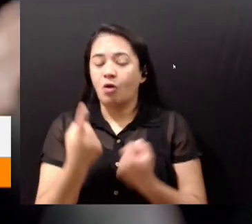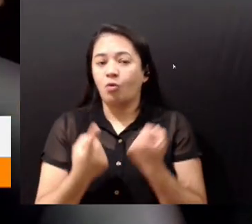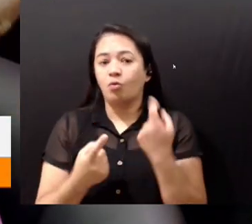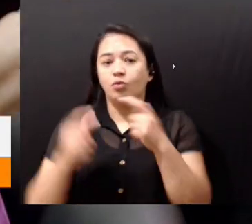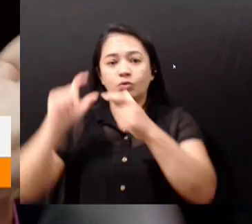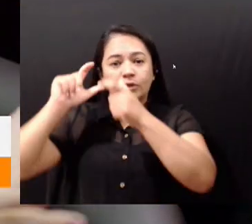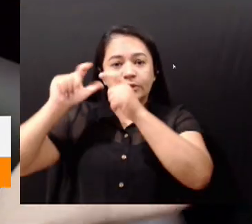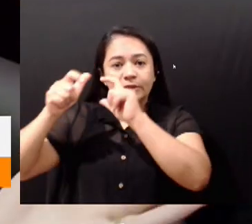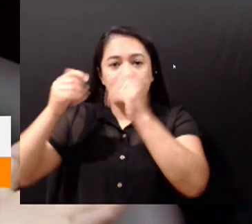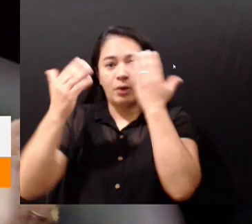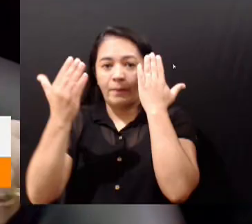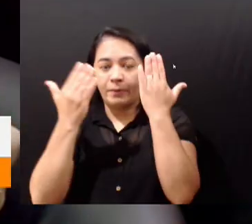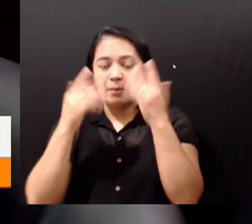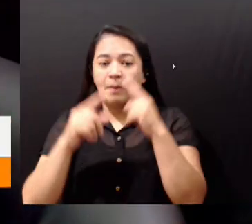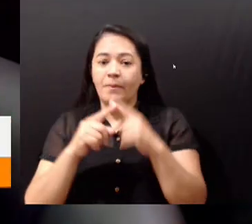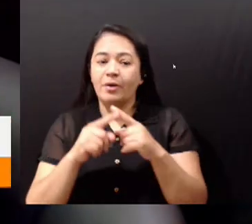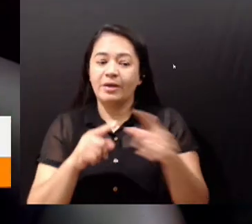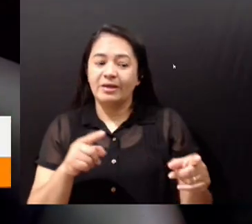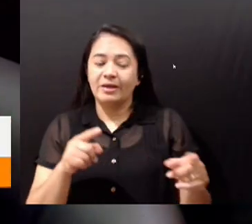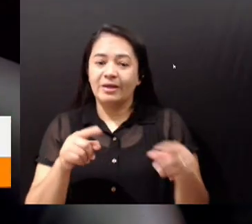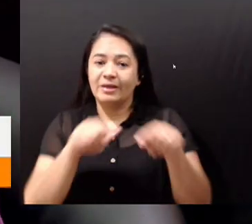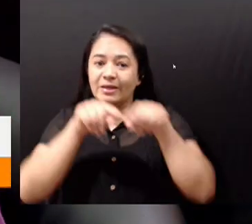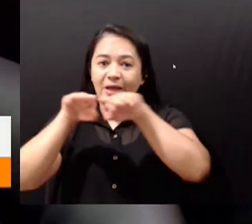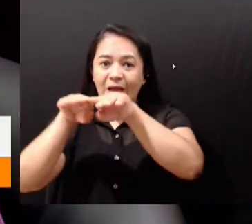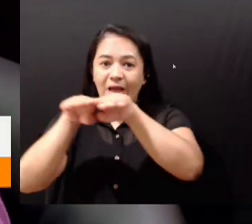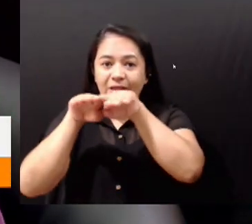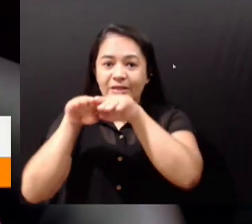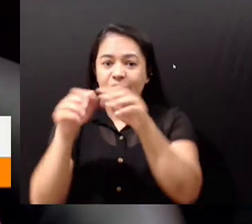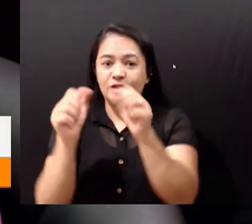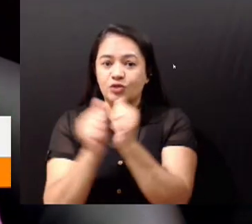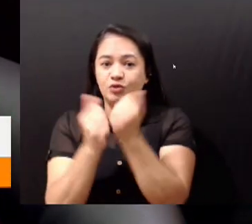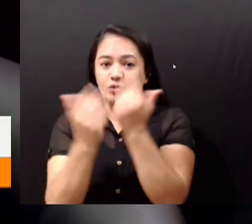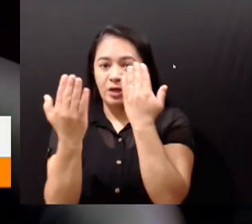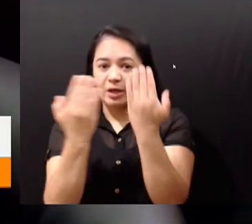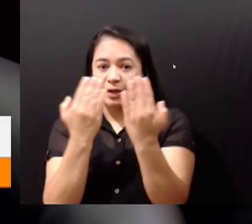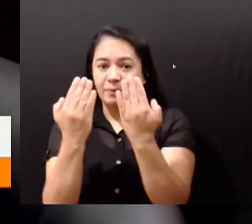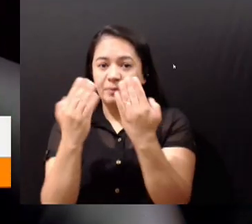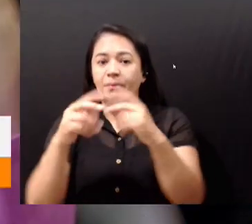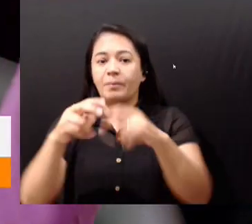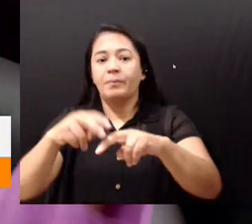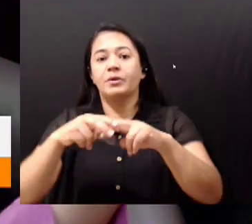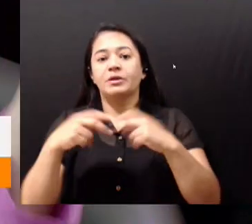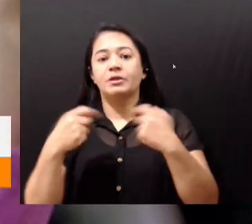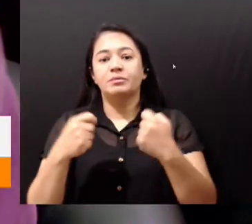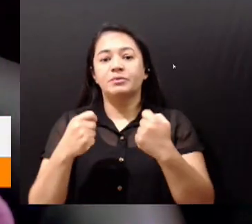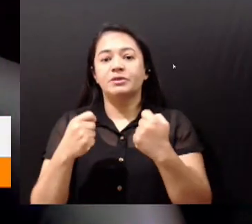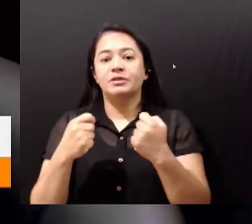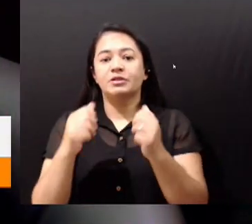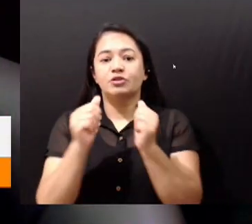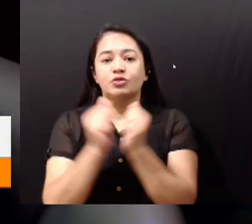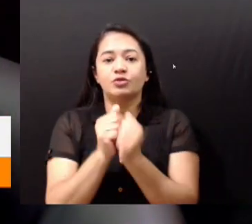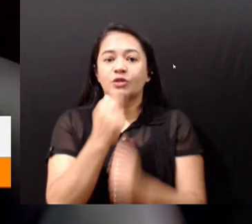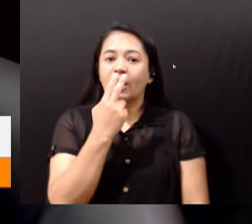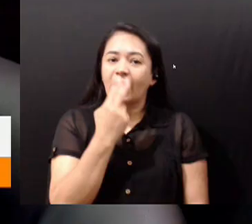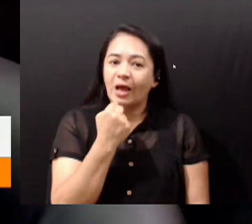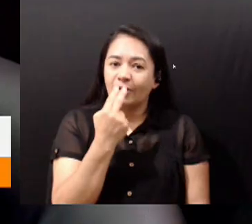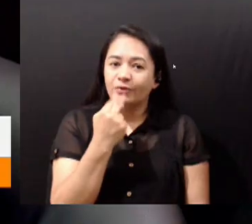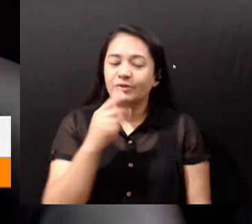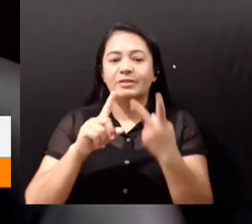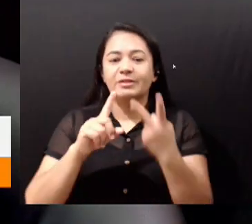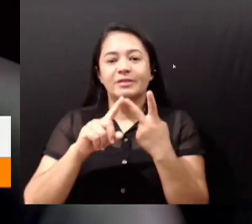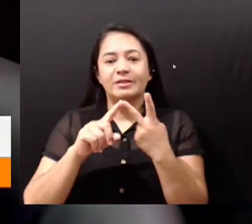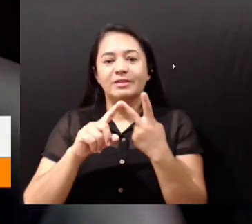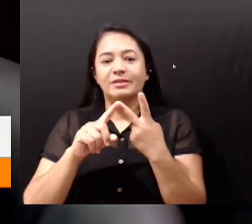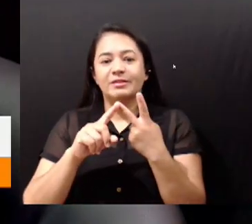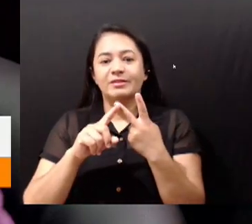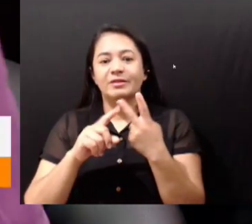vai aliar com a psicologia. Isso eu preciso também no acompanhamento, o quê? Com a nutrição e com o educador físico.